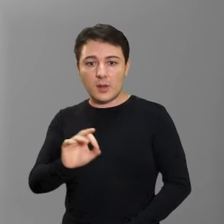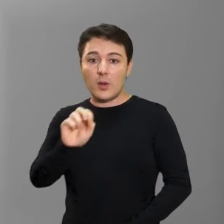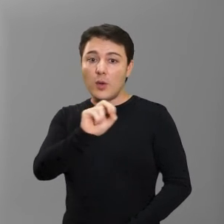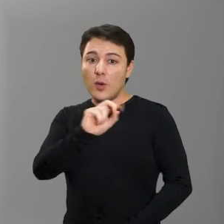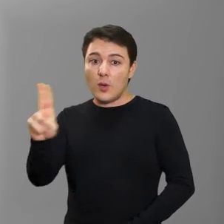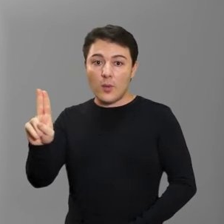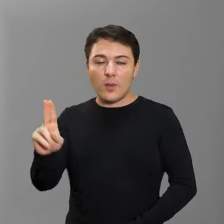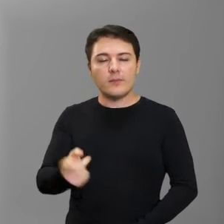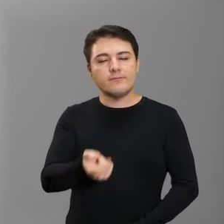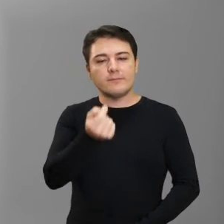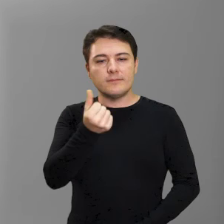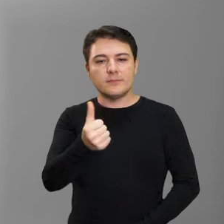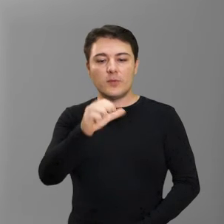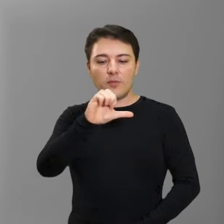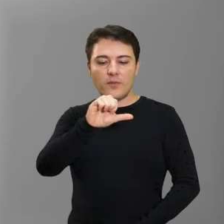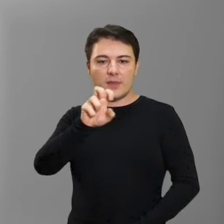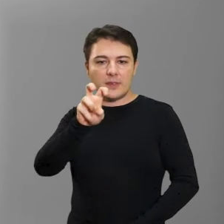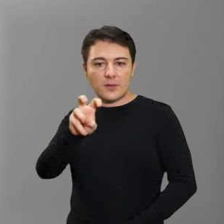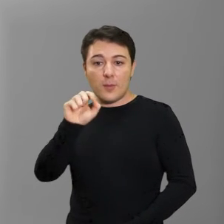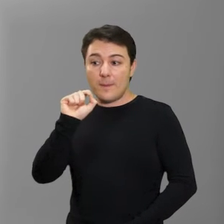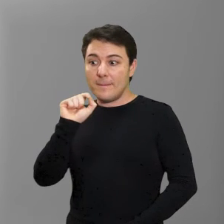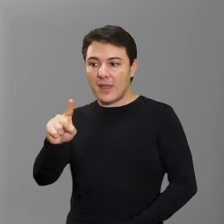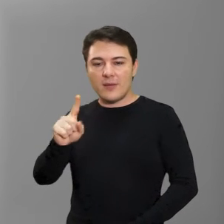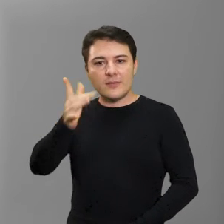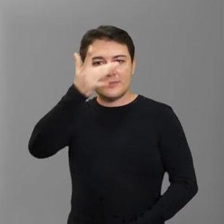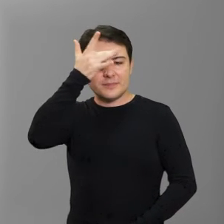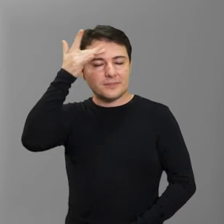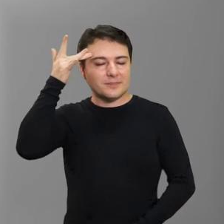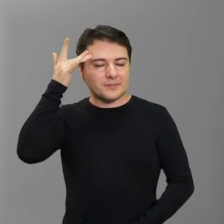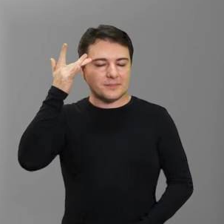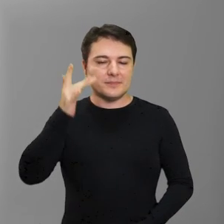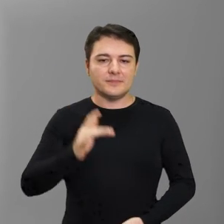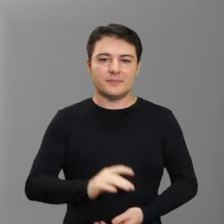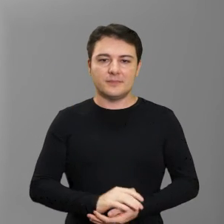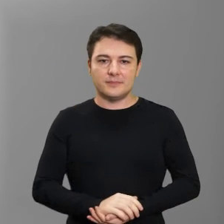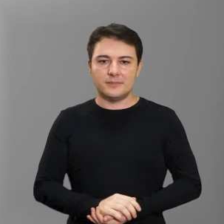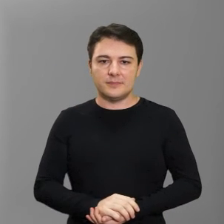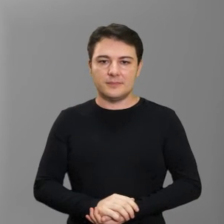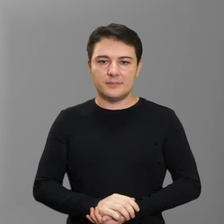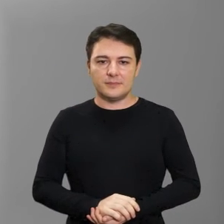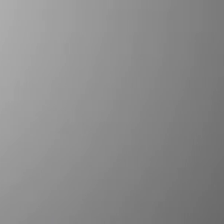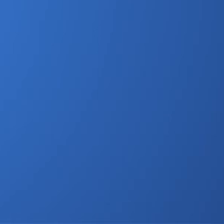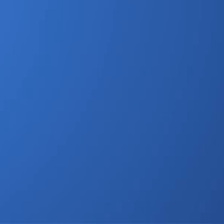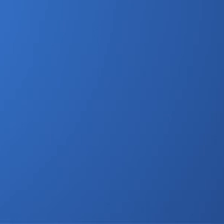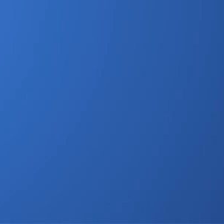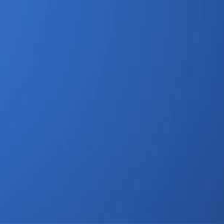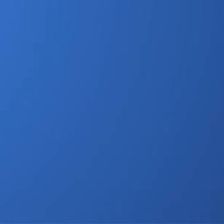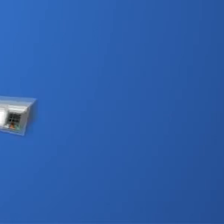53,4% do eleitorado, somando quase 95 mil eleitoras.